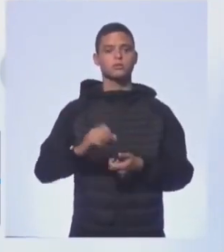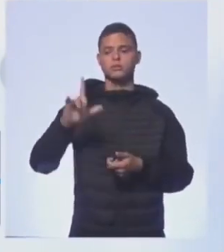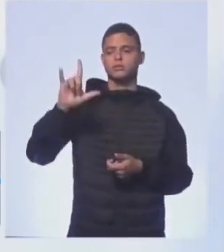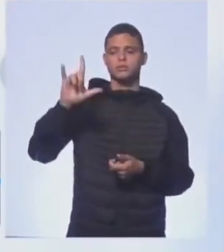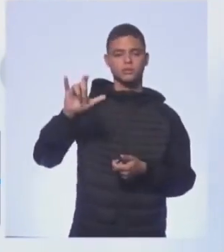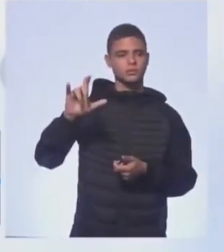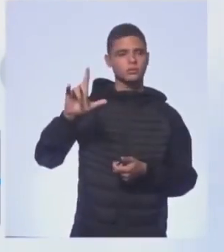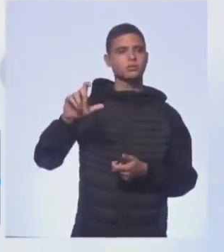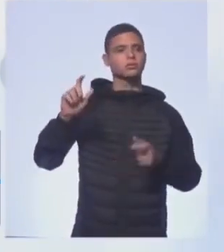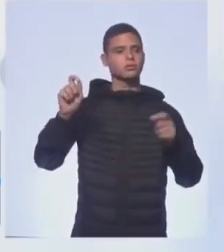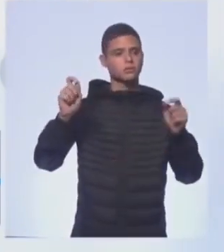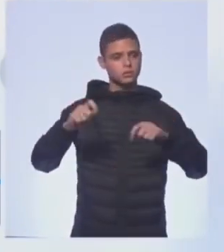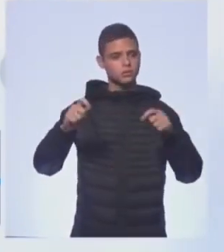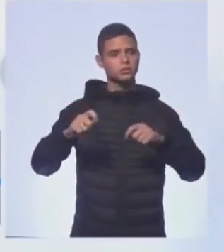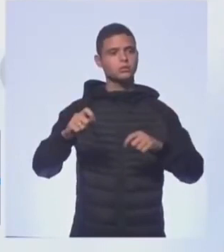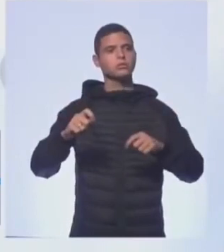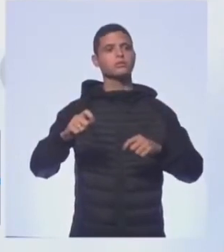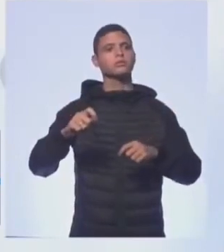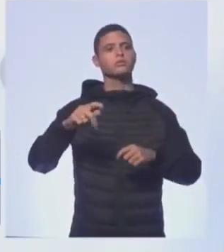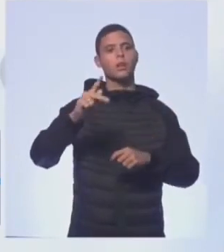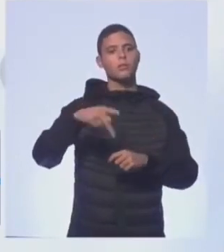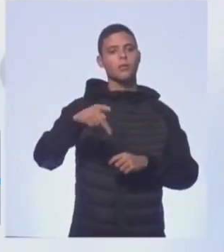Instagram, né,